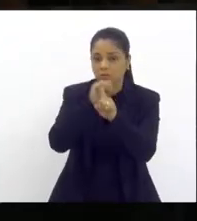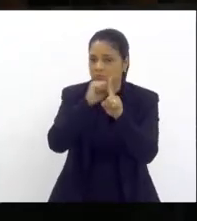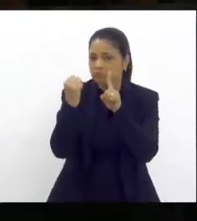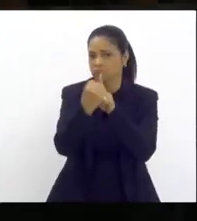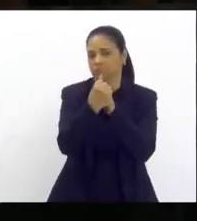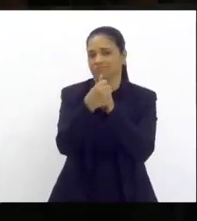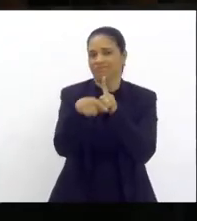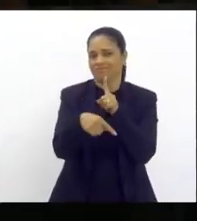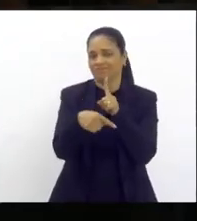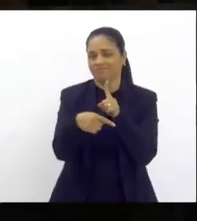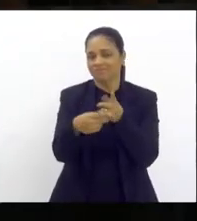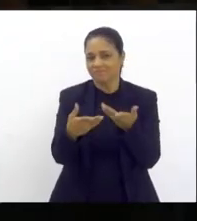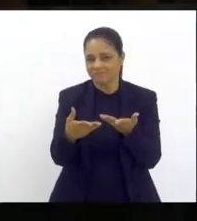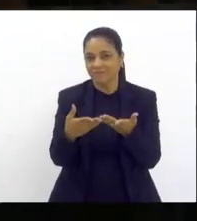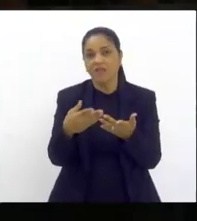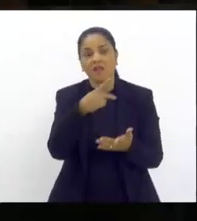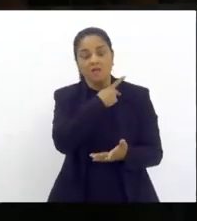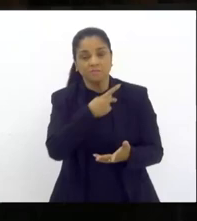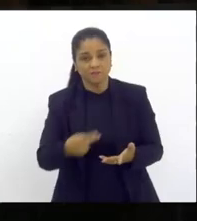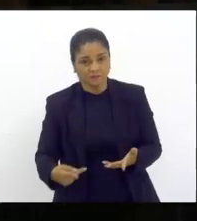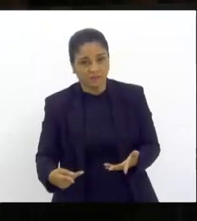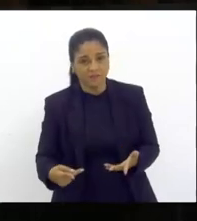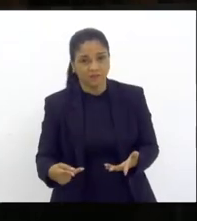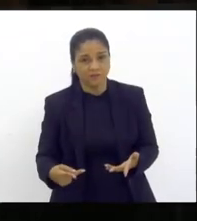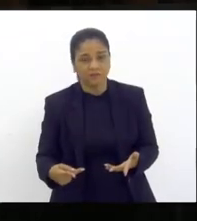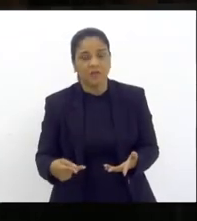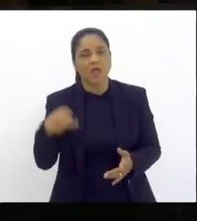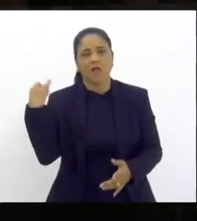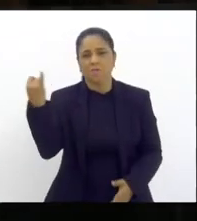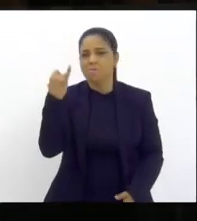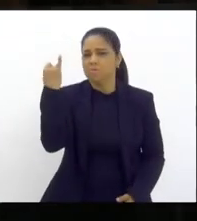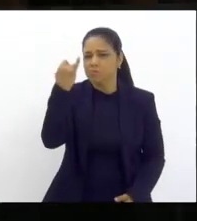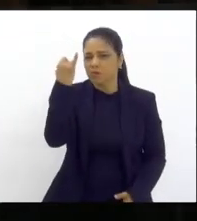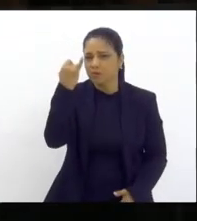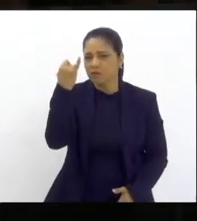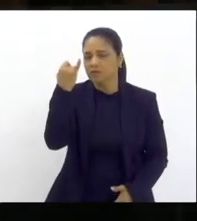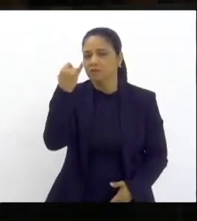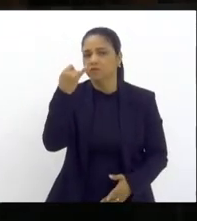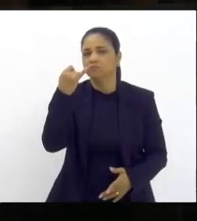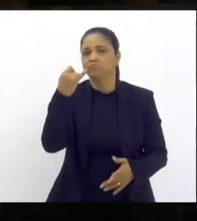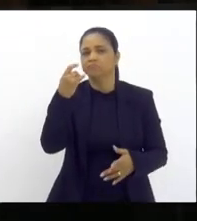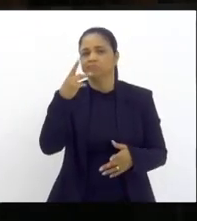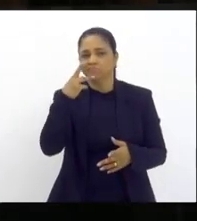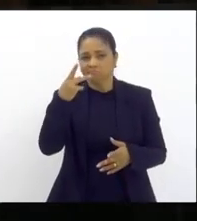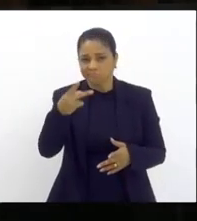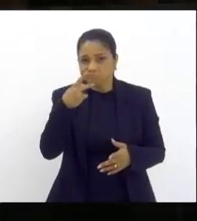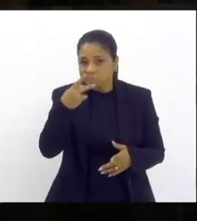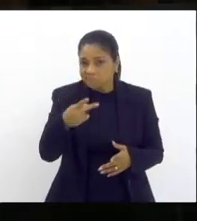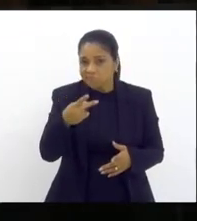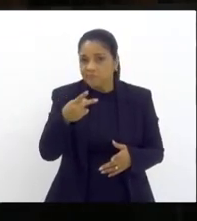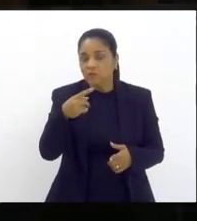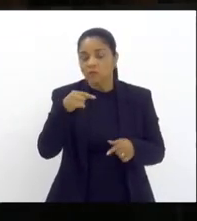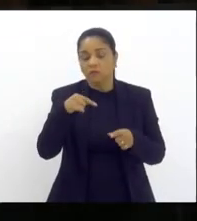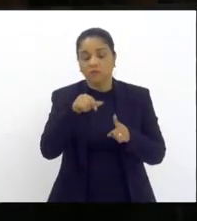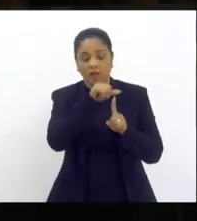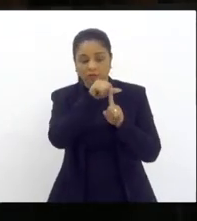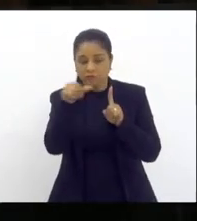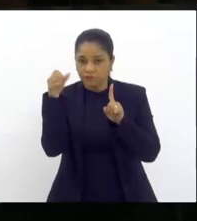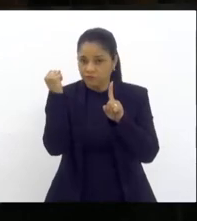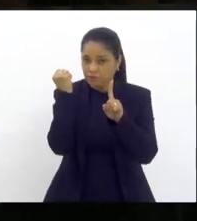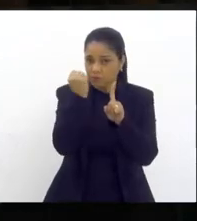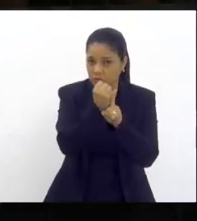sociedade. E aí, senhor presidente, é importante dizer que, quando a gente fala do